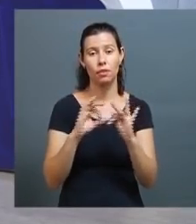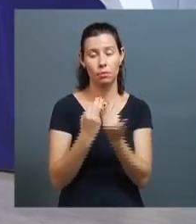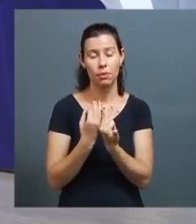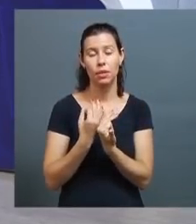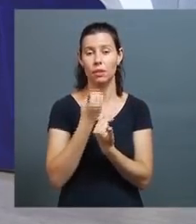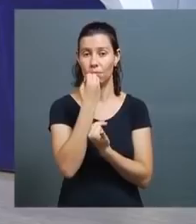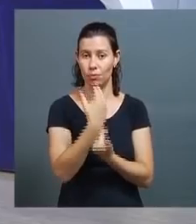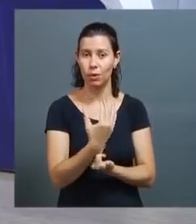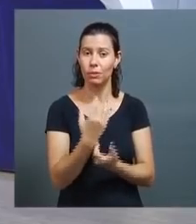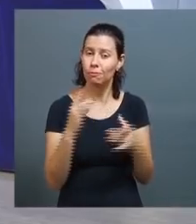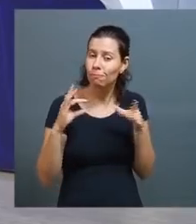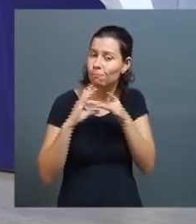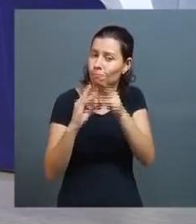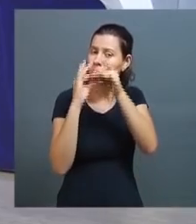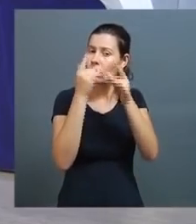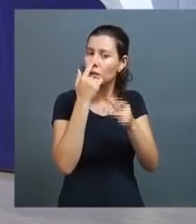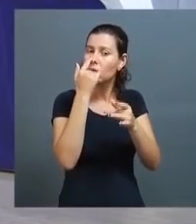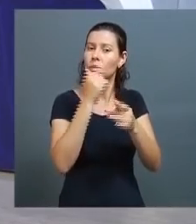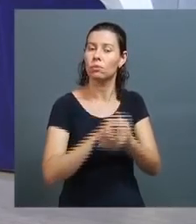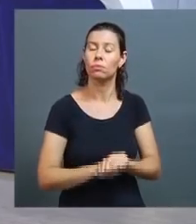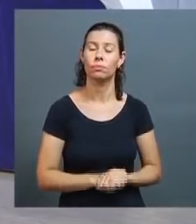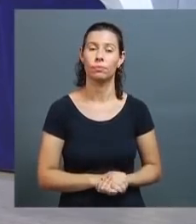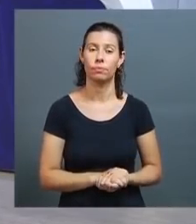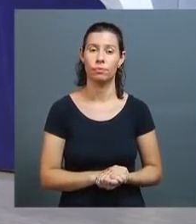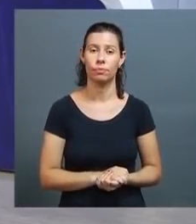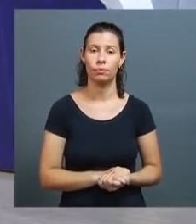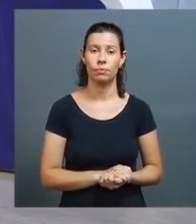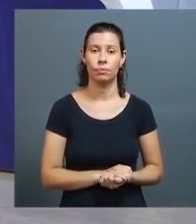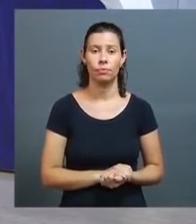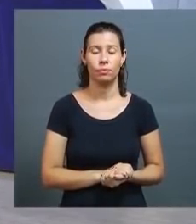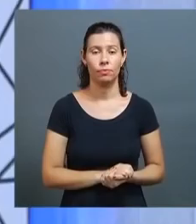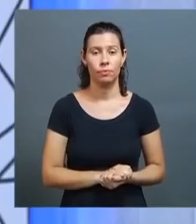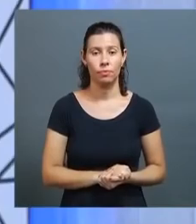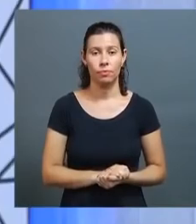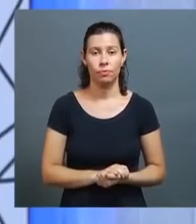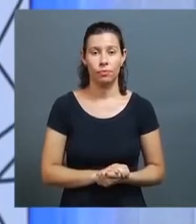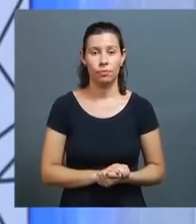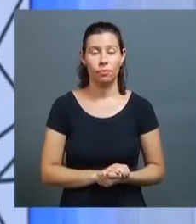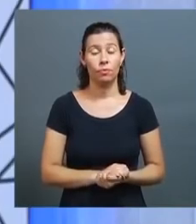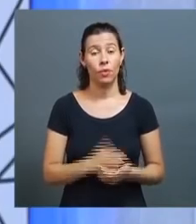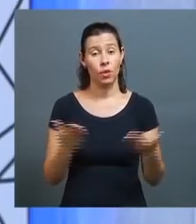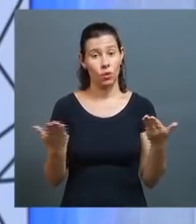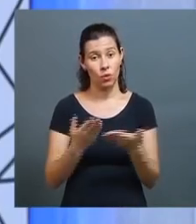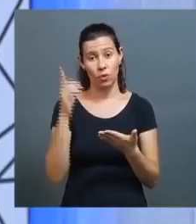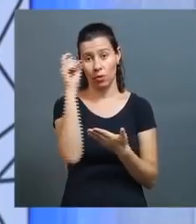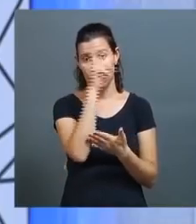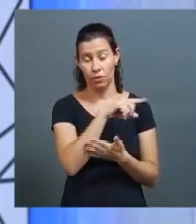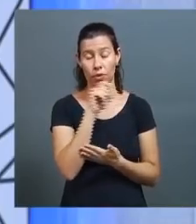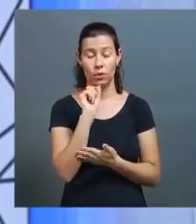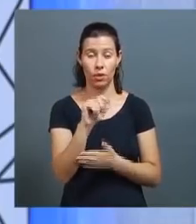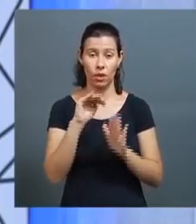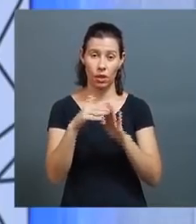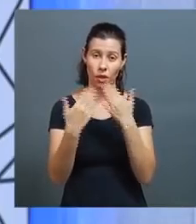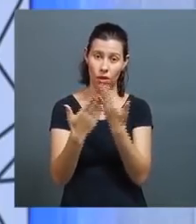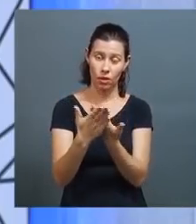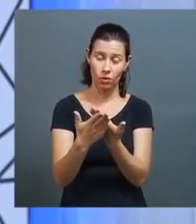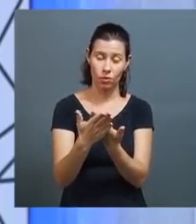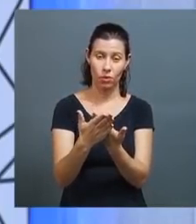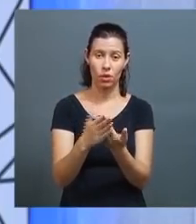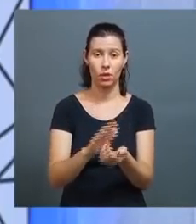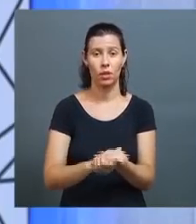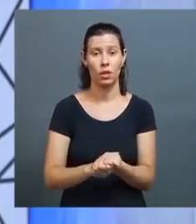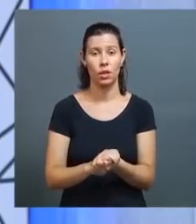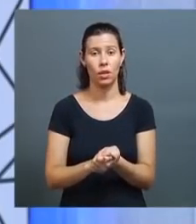muito íntima, muito interligada, né, professora? Então, eu acho que a grande questão, o grande desafio é a escola, que a